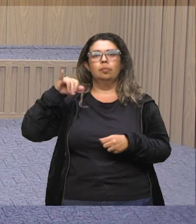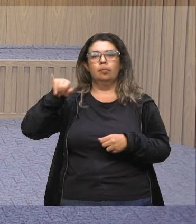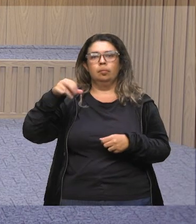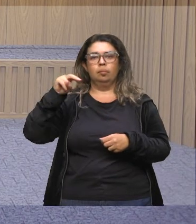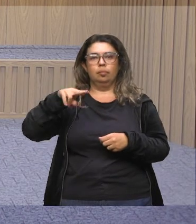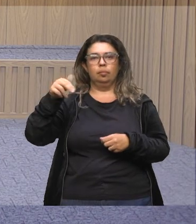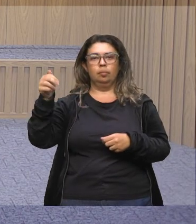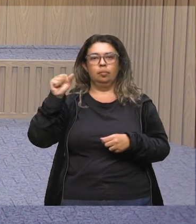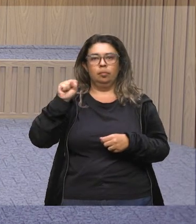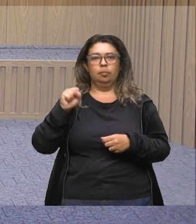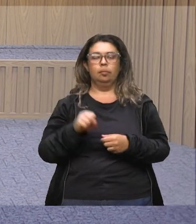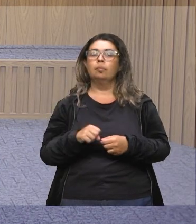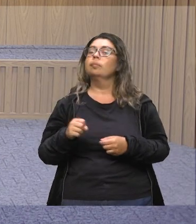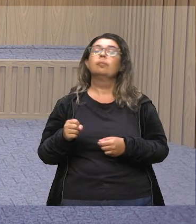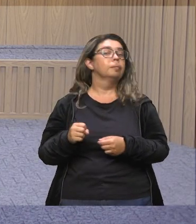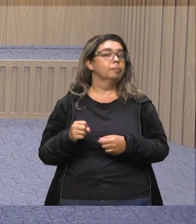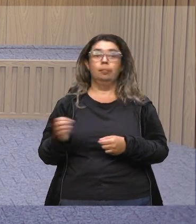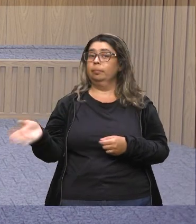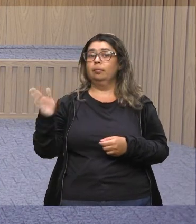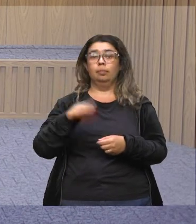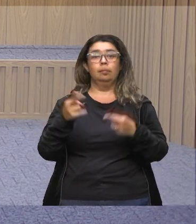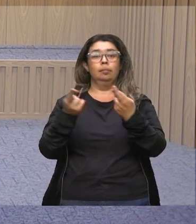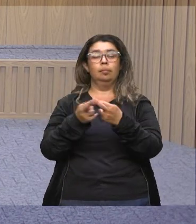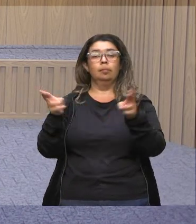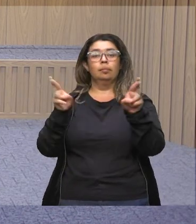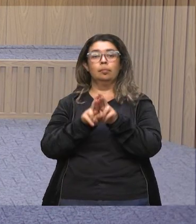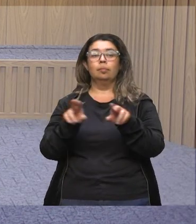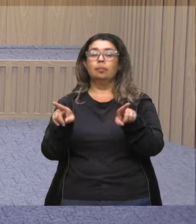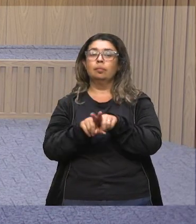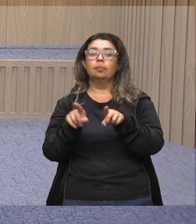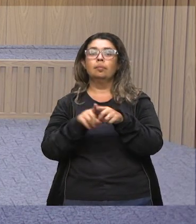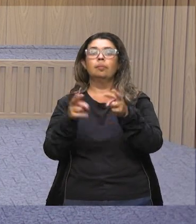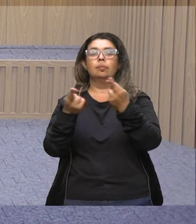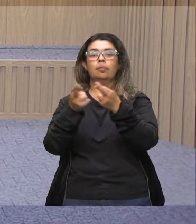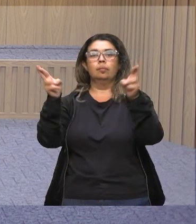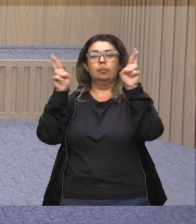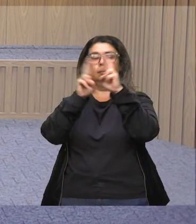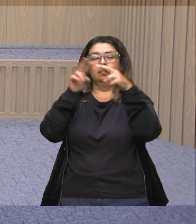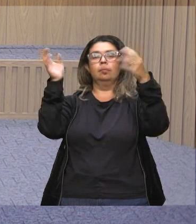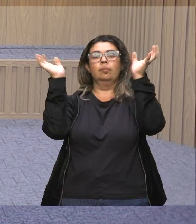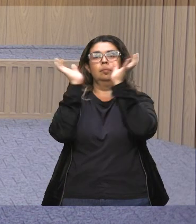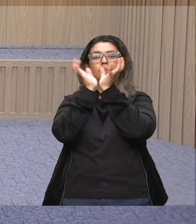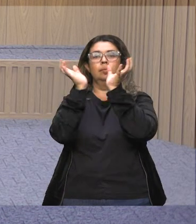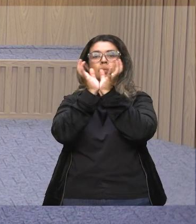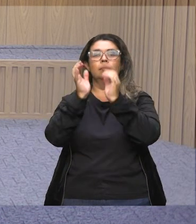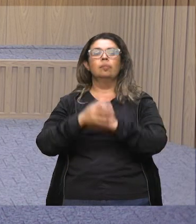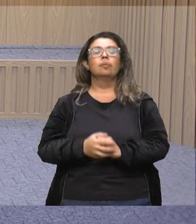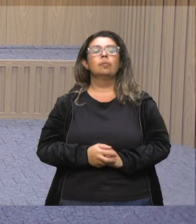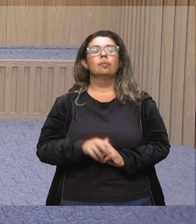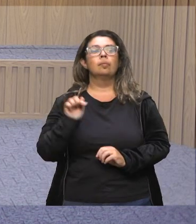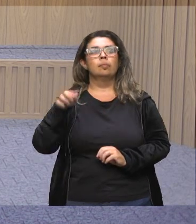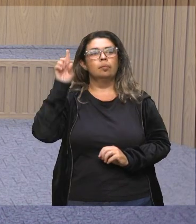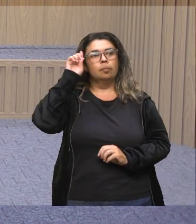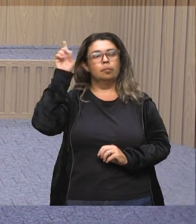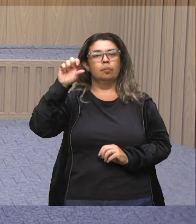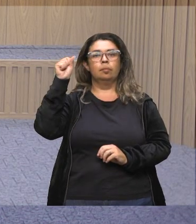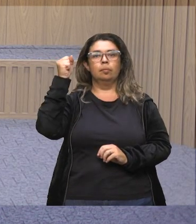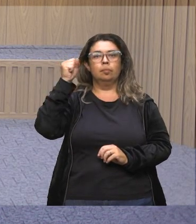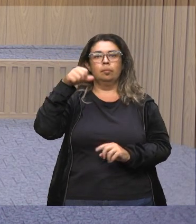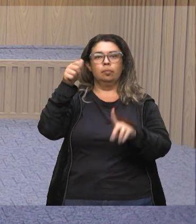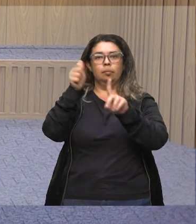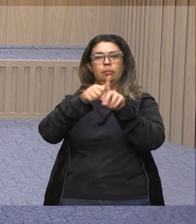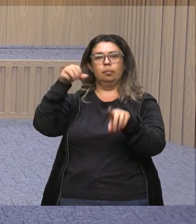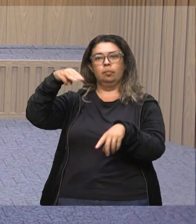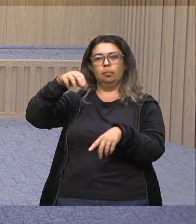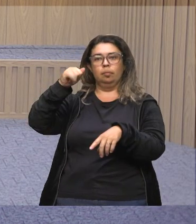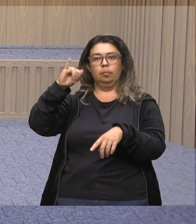Lima não comparecerá à presente sessão ordinária, tampouco reuniões de comissões, caso haja, até o dia 8 de maio, por